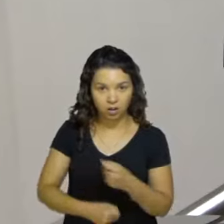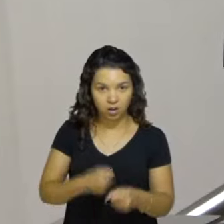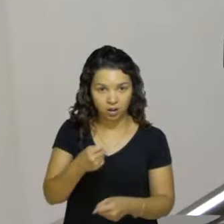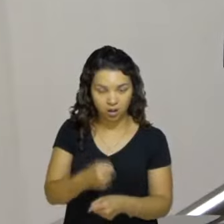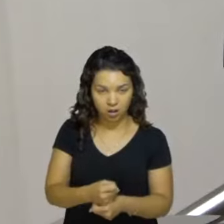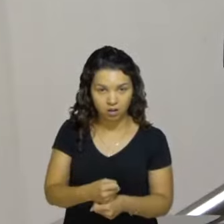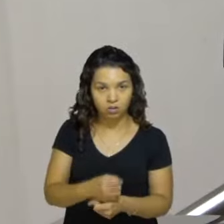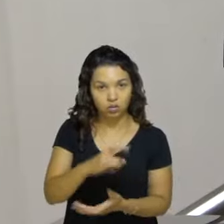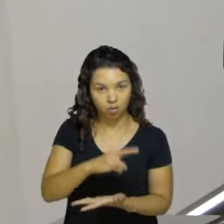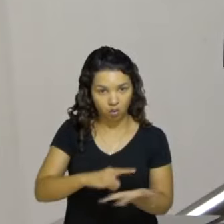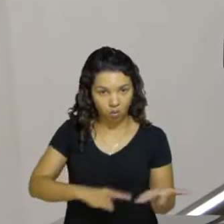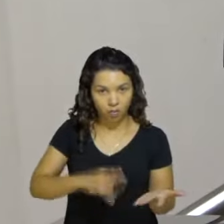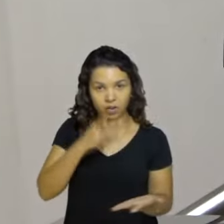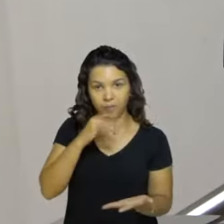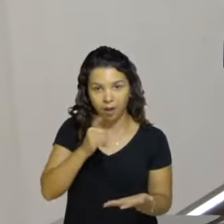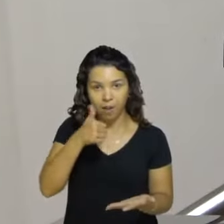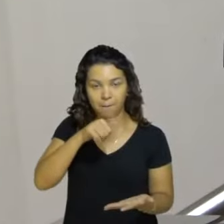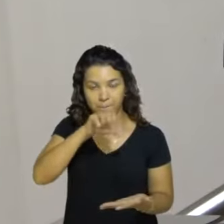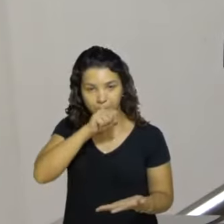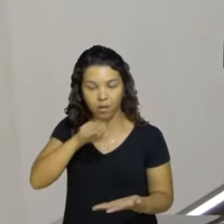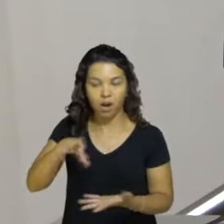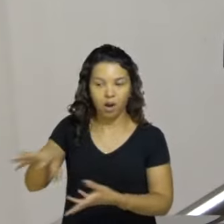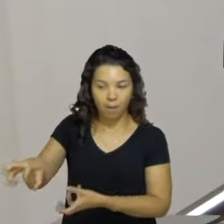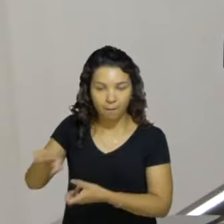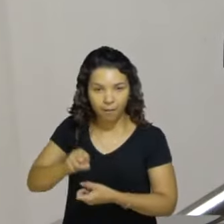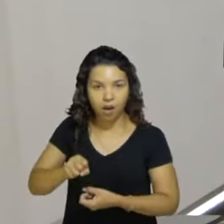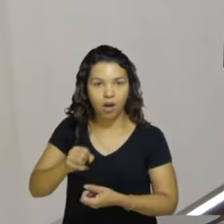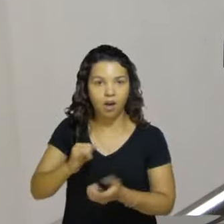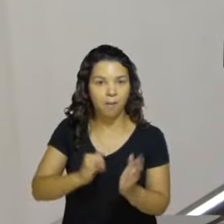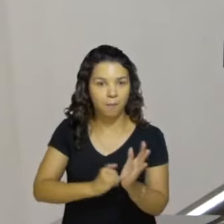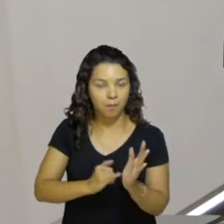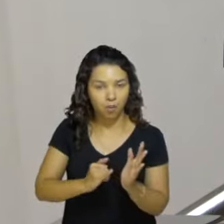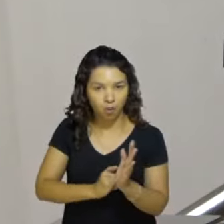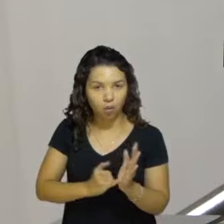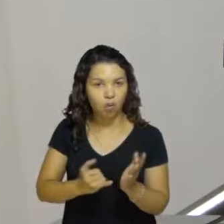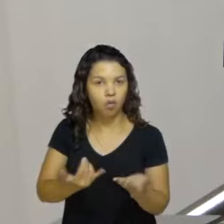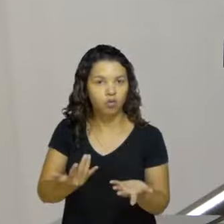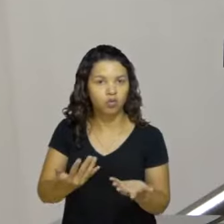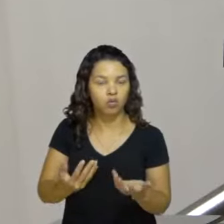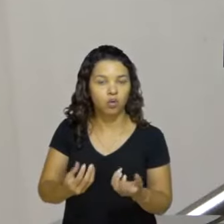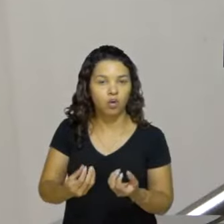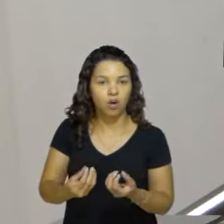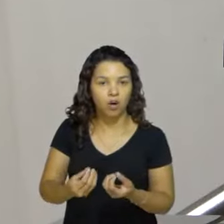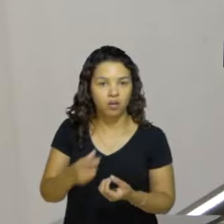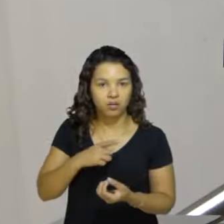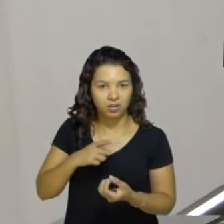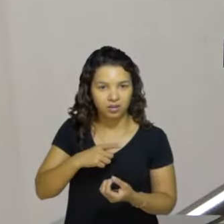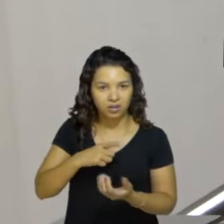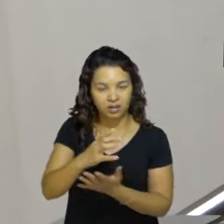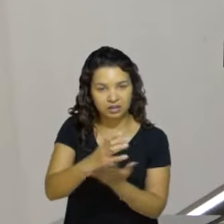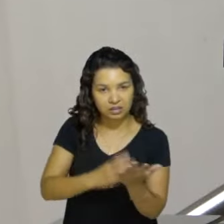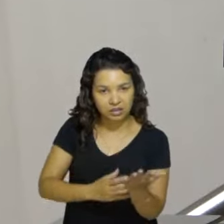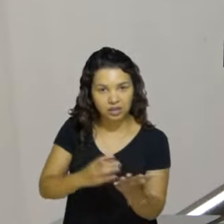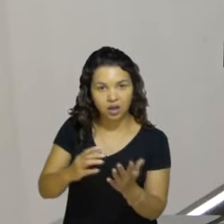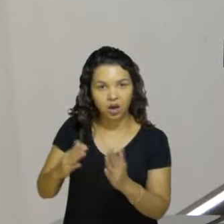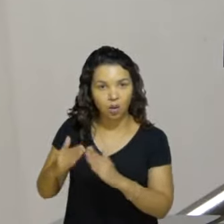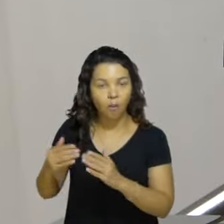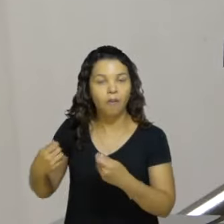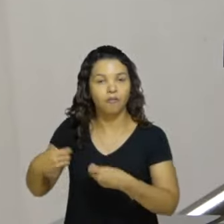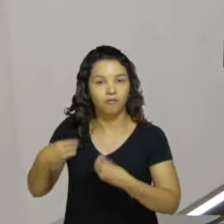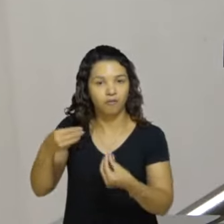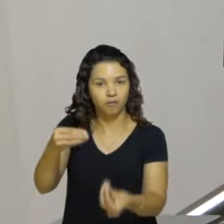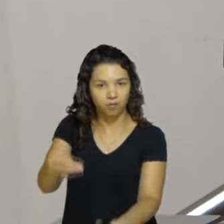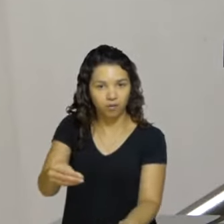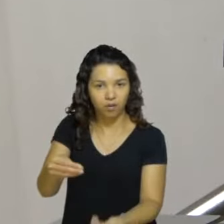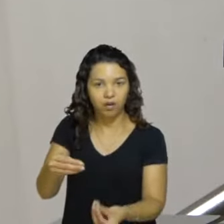monte de documento do pai, da mãe, e imposto de renda, e certidão de imóveis para poder apresentar. E aí